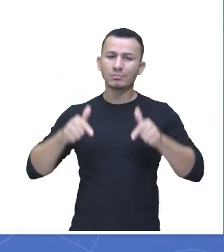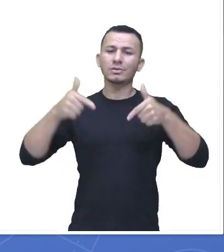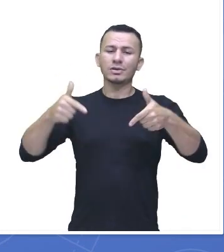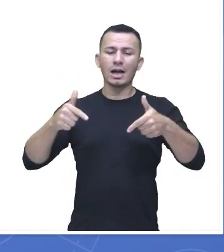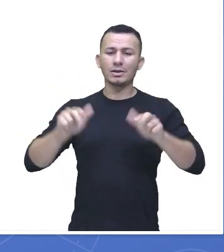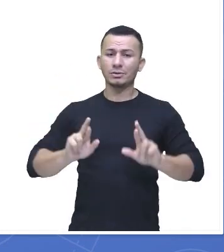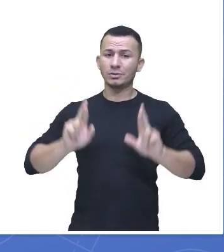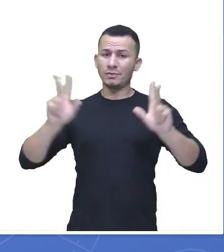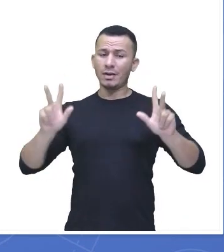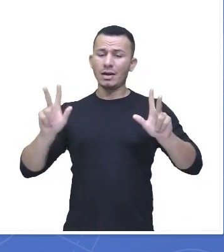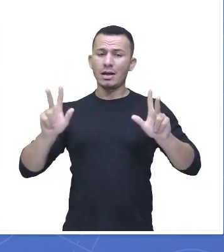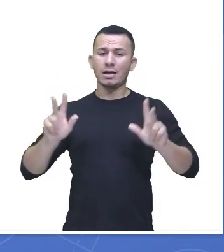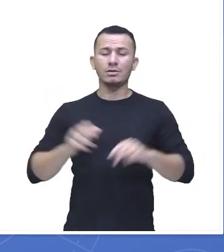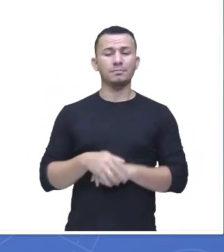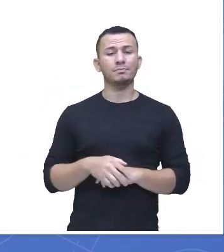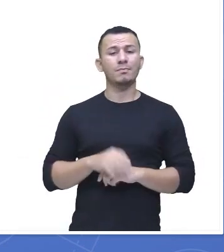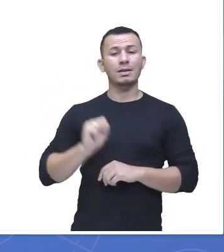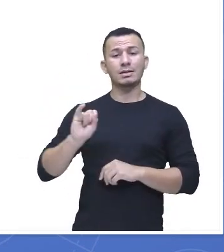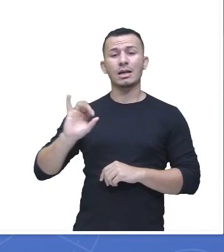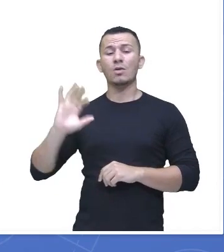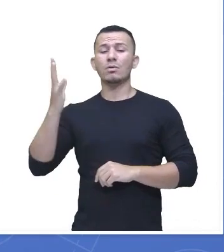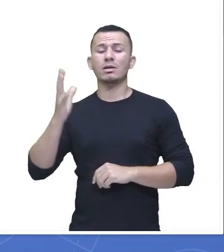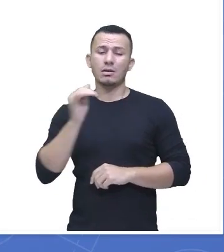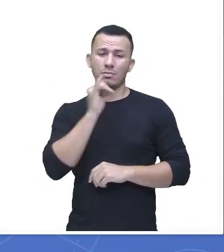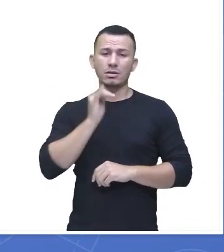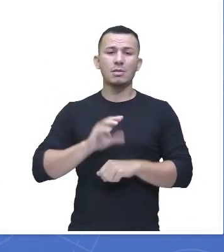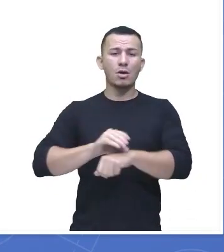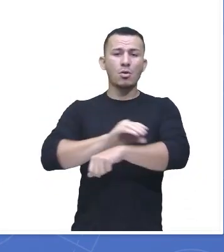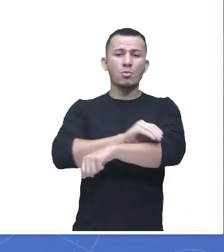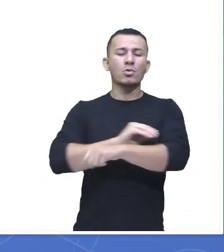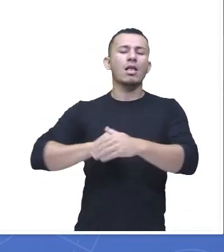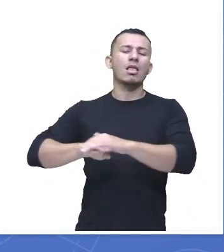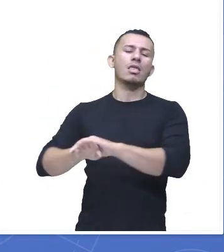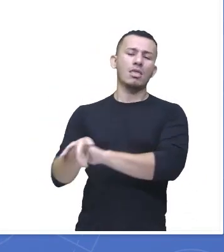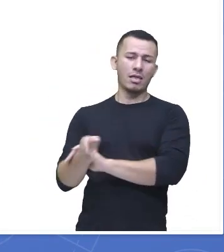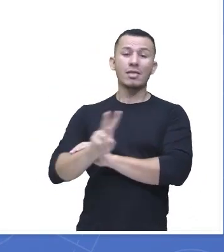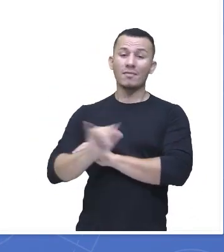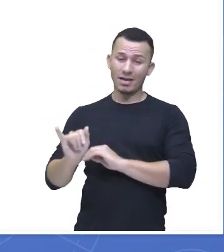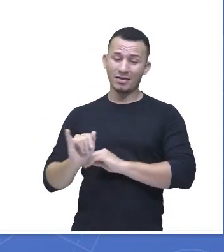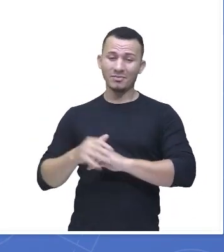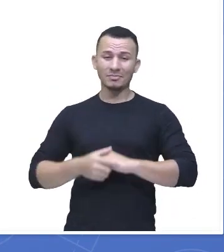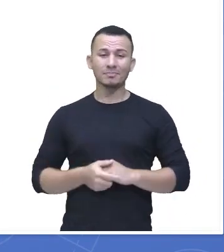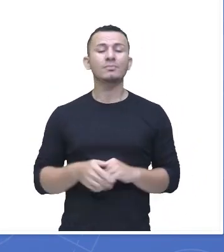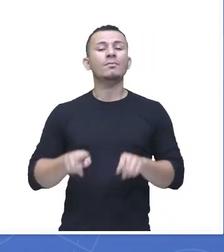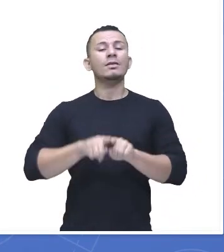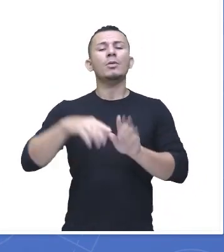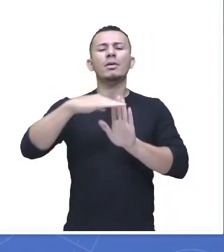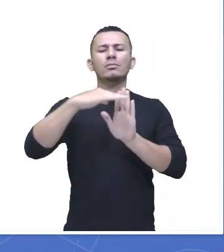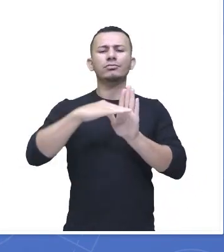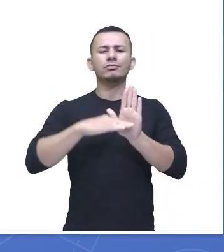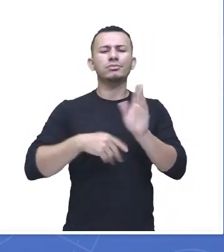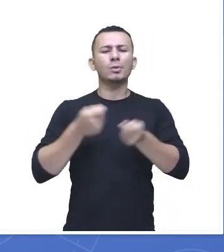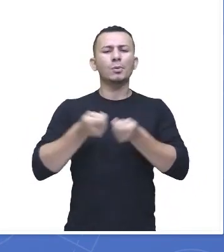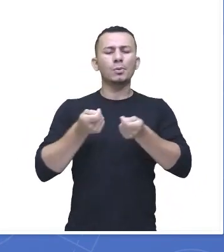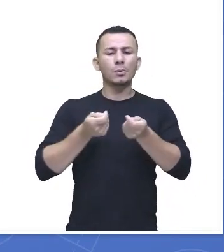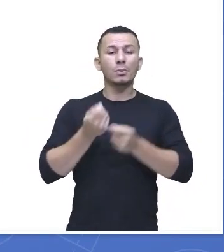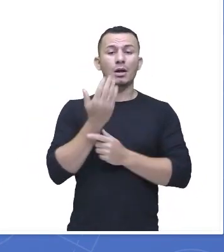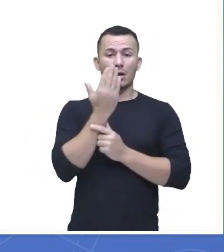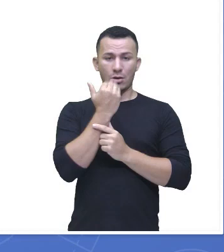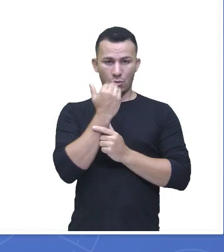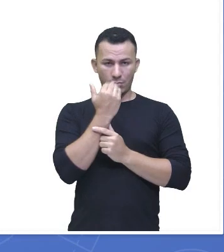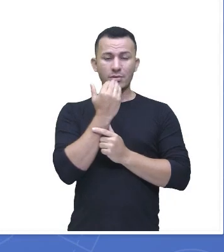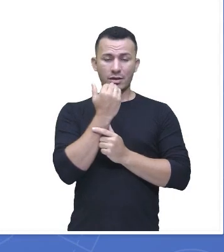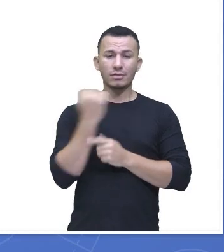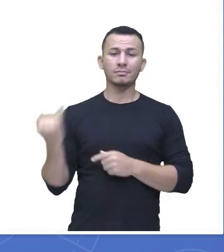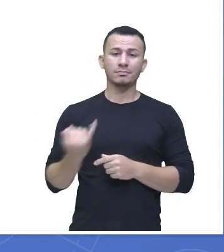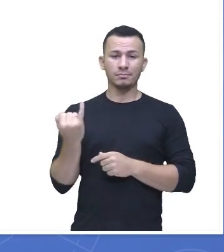diferentes, porque senão o que acontece? O teu músculo se acostuma, né? E a alimentação também é super